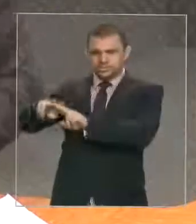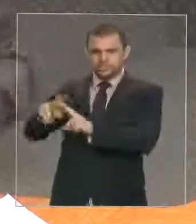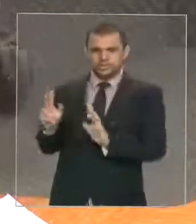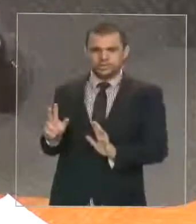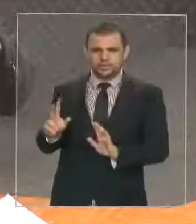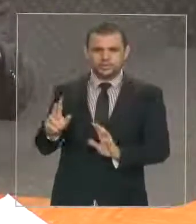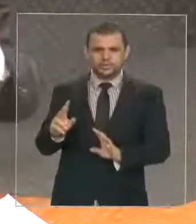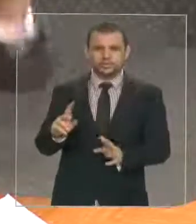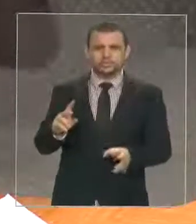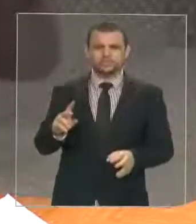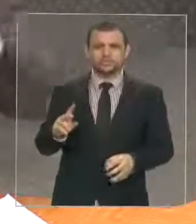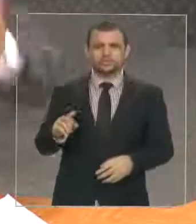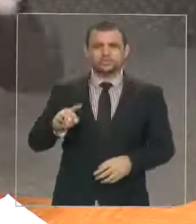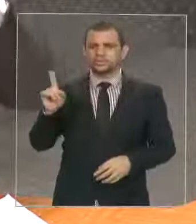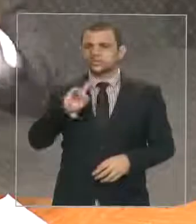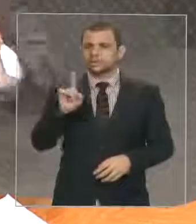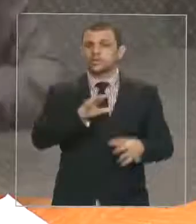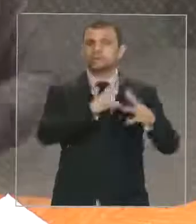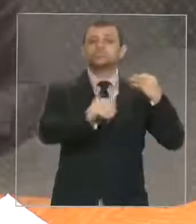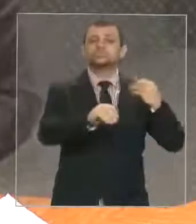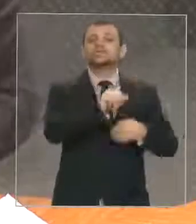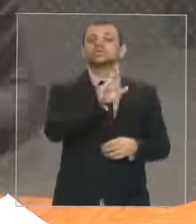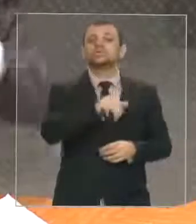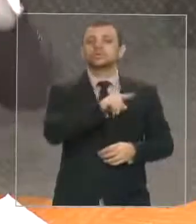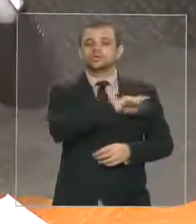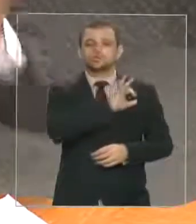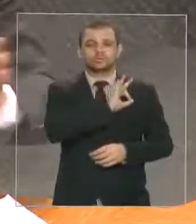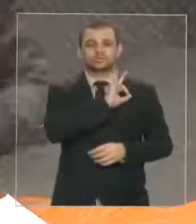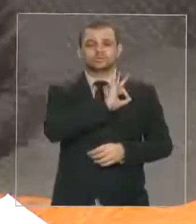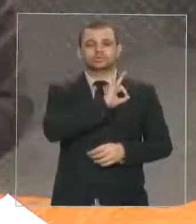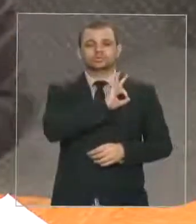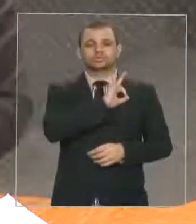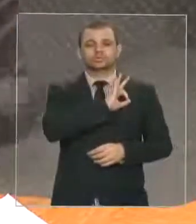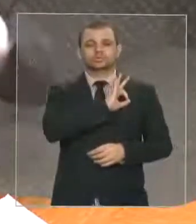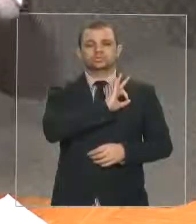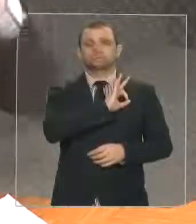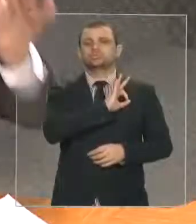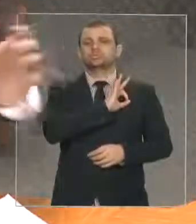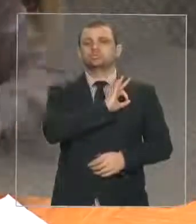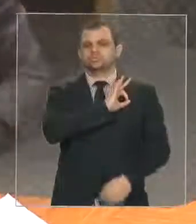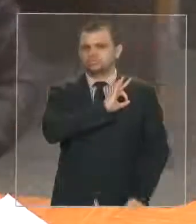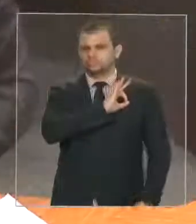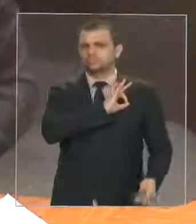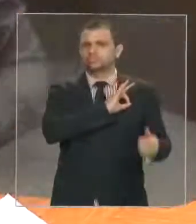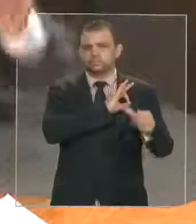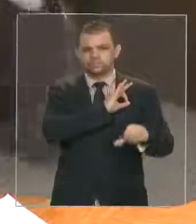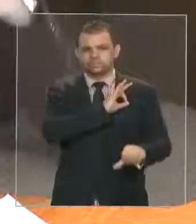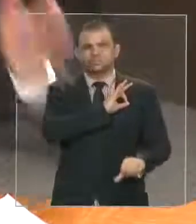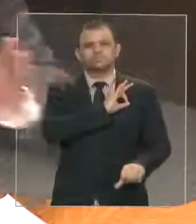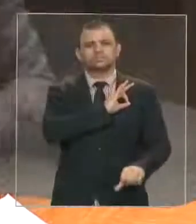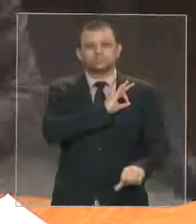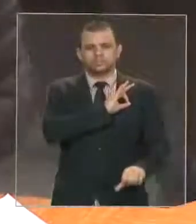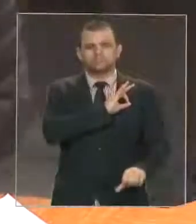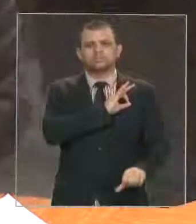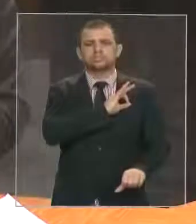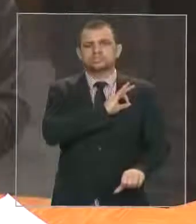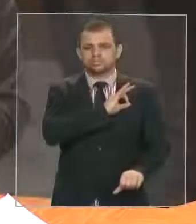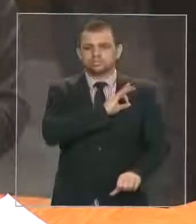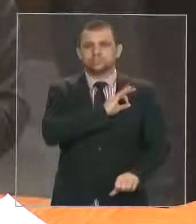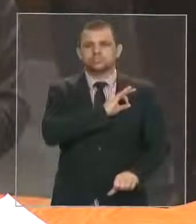ou numa delegacia. Sumiu um policial. Isso é grave. Isso é gravíssimo. Isso é um